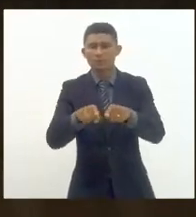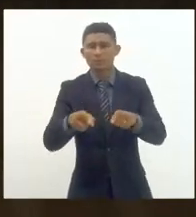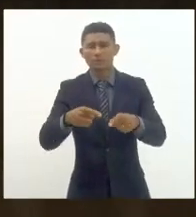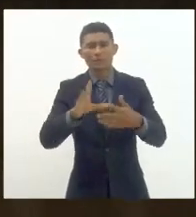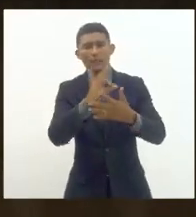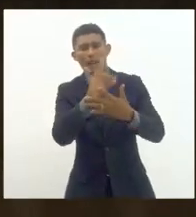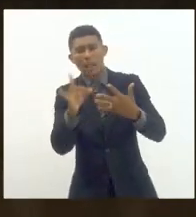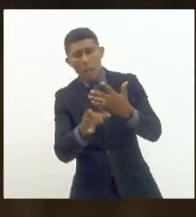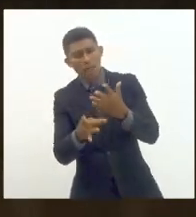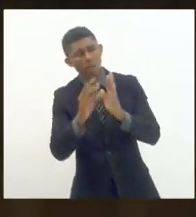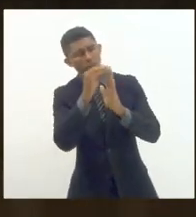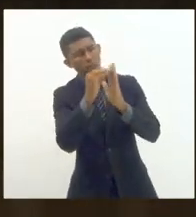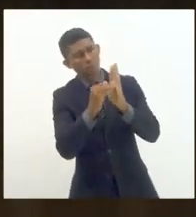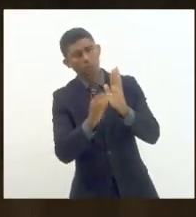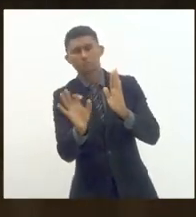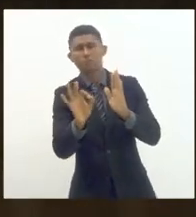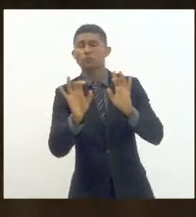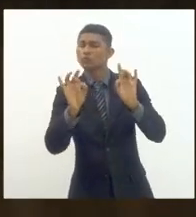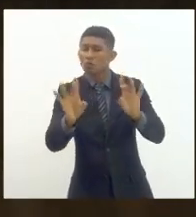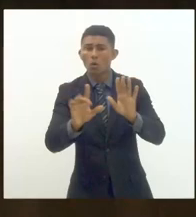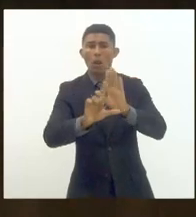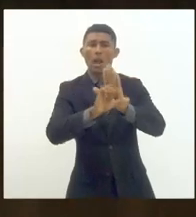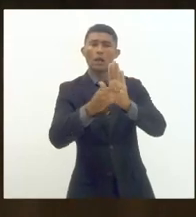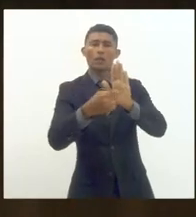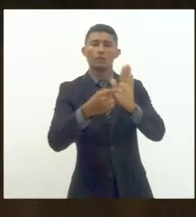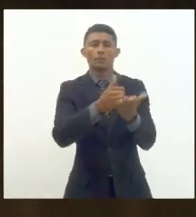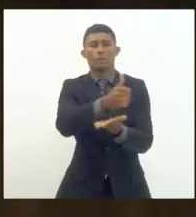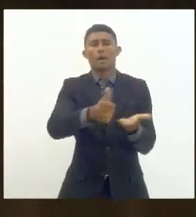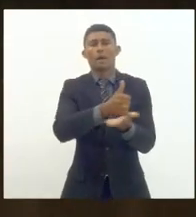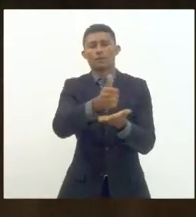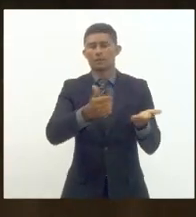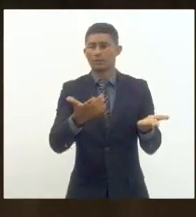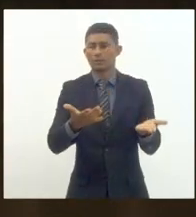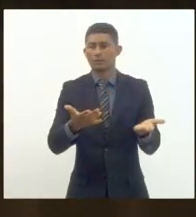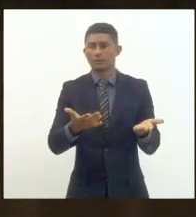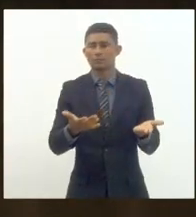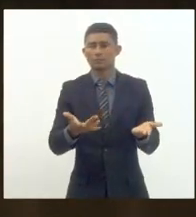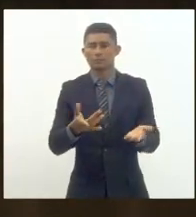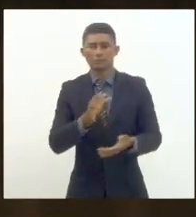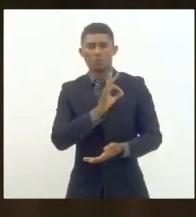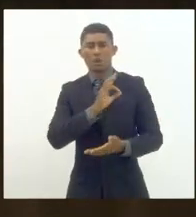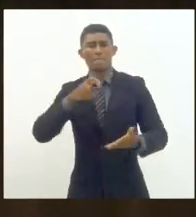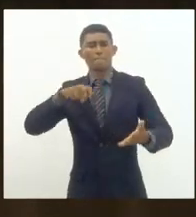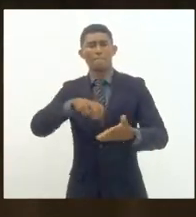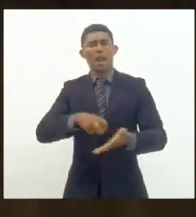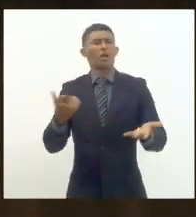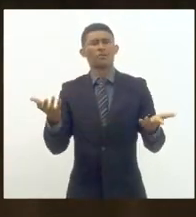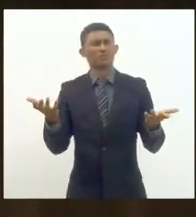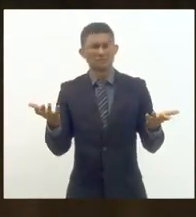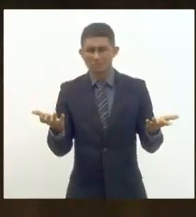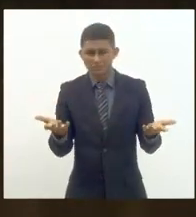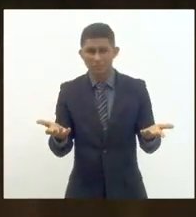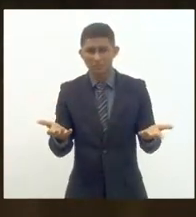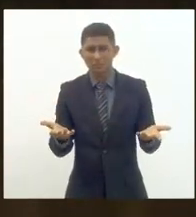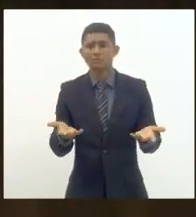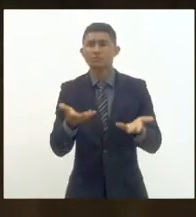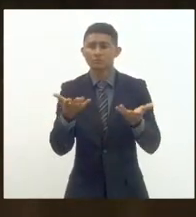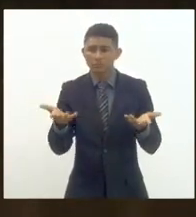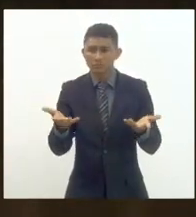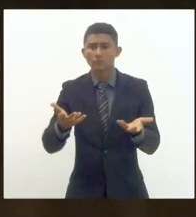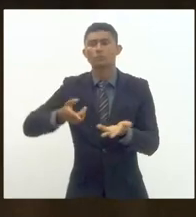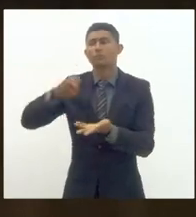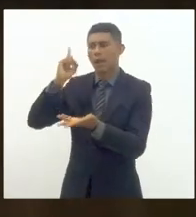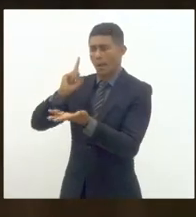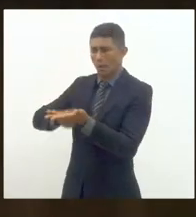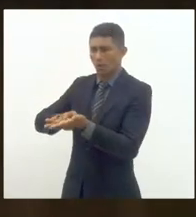da carreira. A gente só está criando um balizador. Então, também não é pertinente fazer na Polícia Penal. Então, com toda a benevolência, há